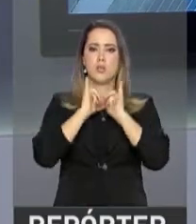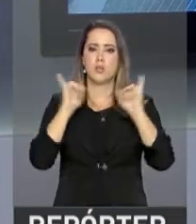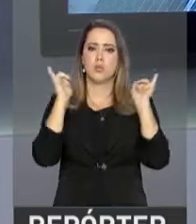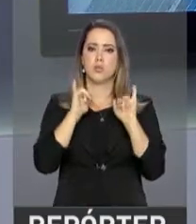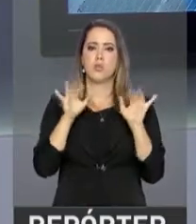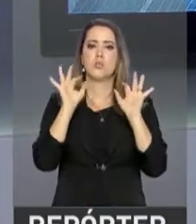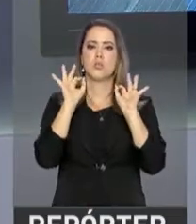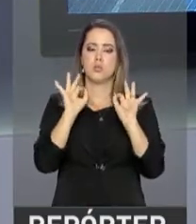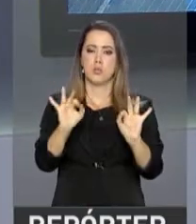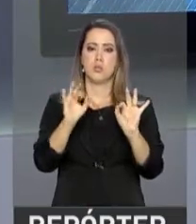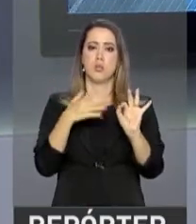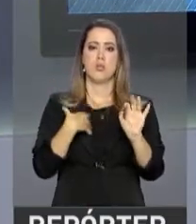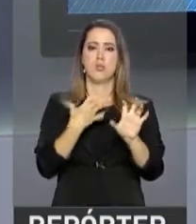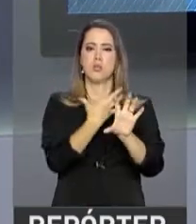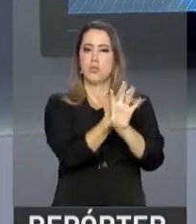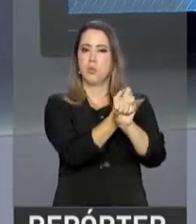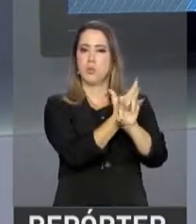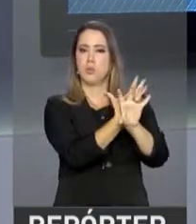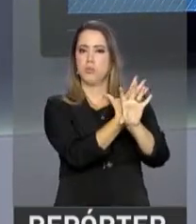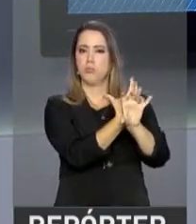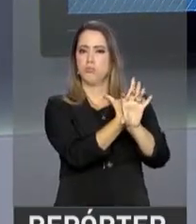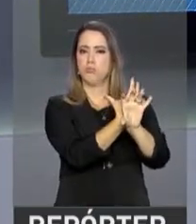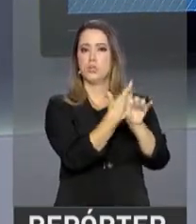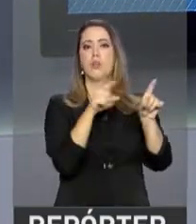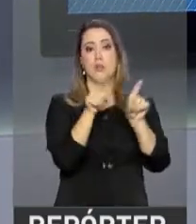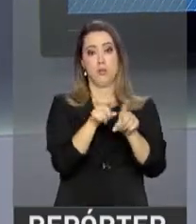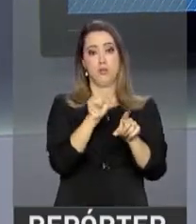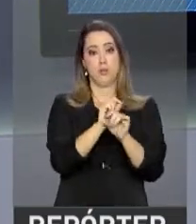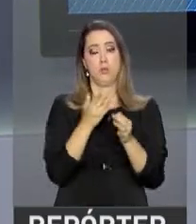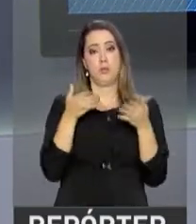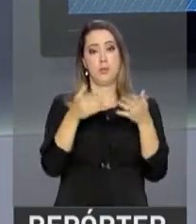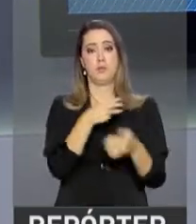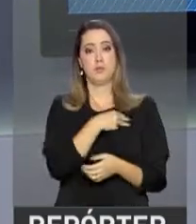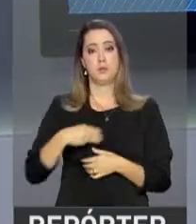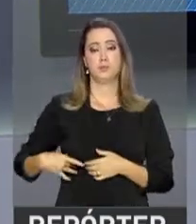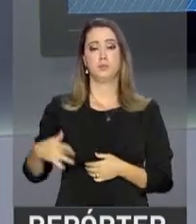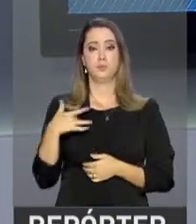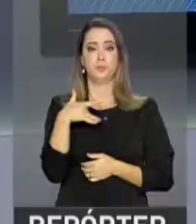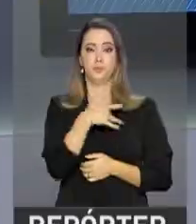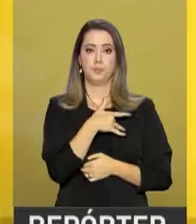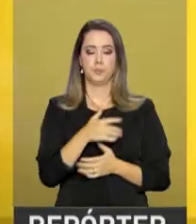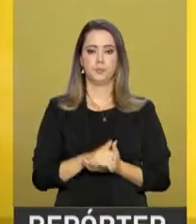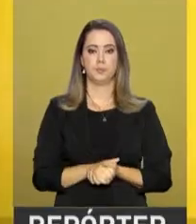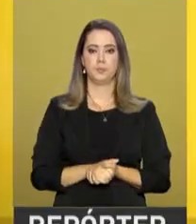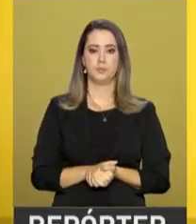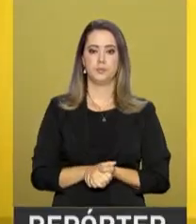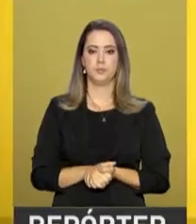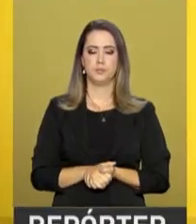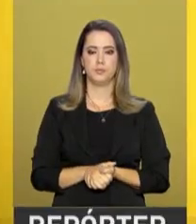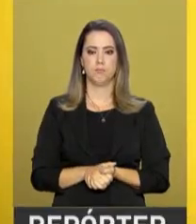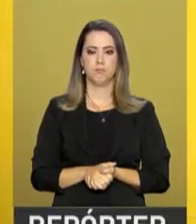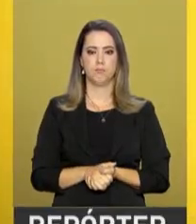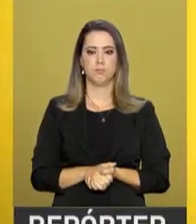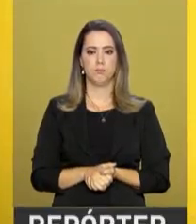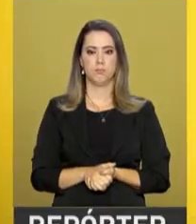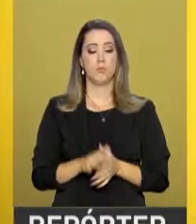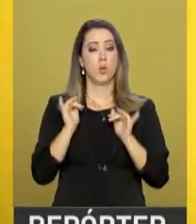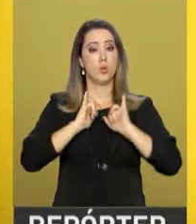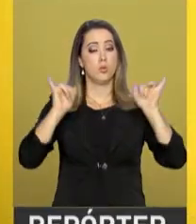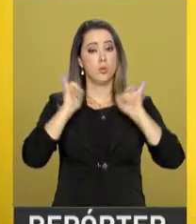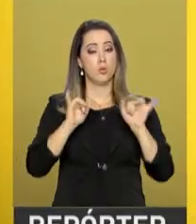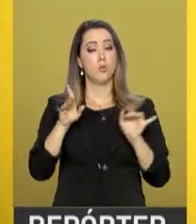foram acertados por meio de videoconferência com participação do ministro da saúde durante a campanha